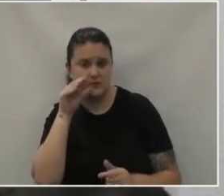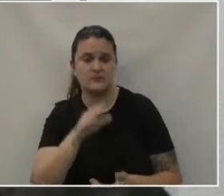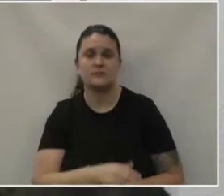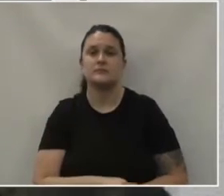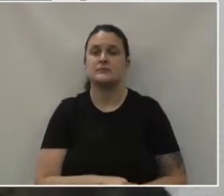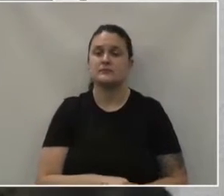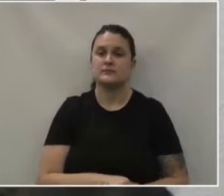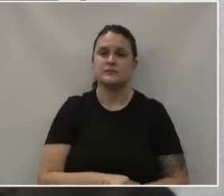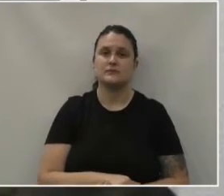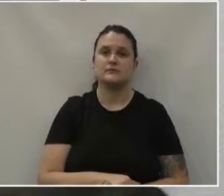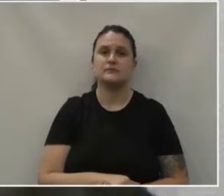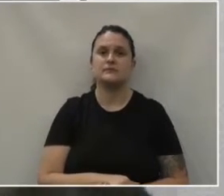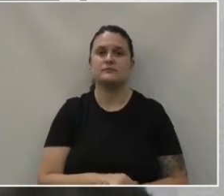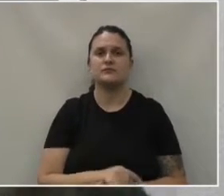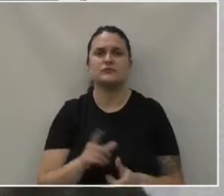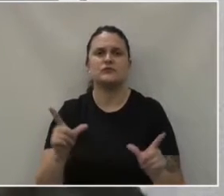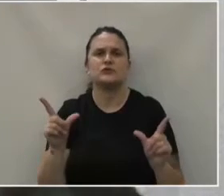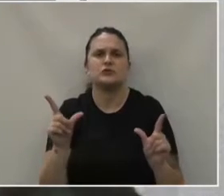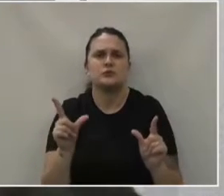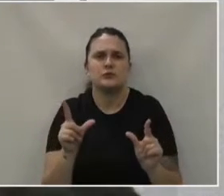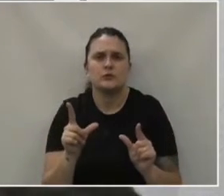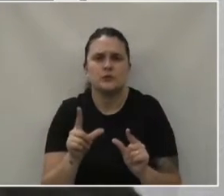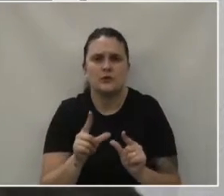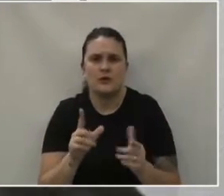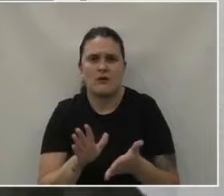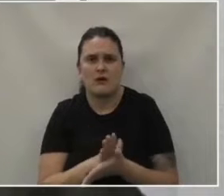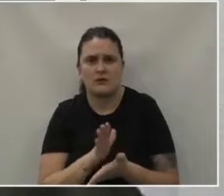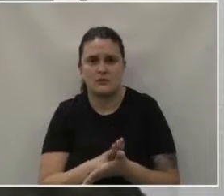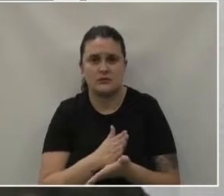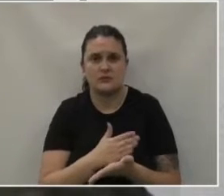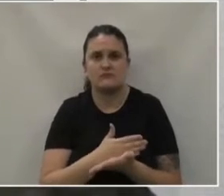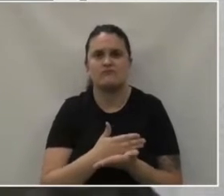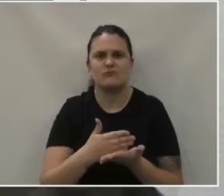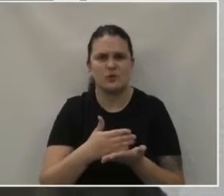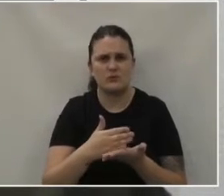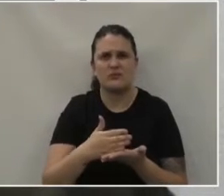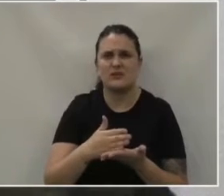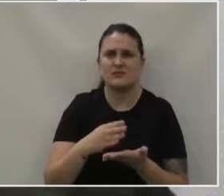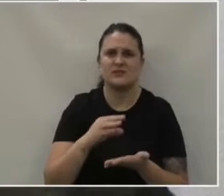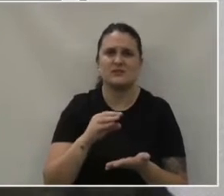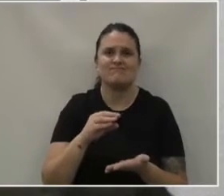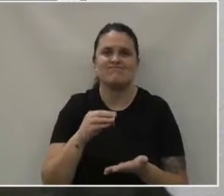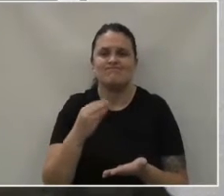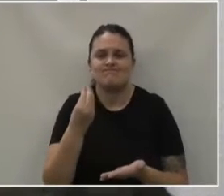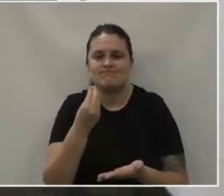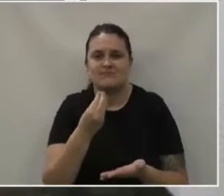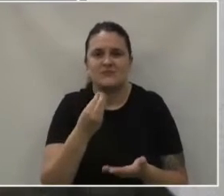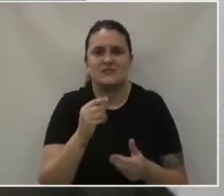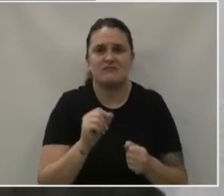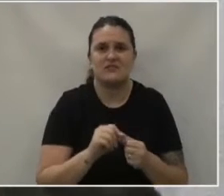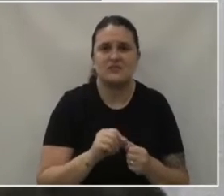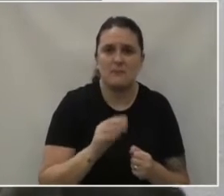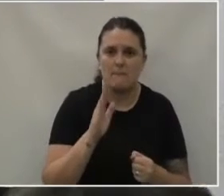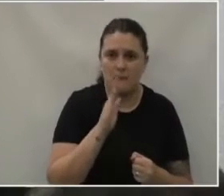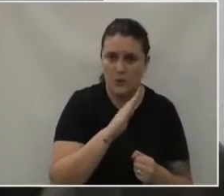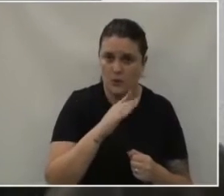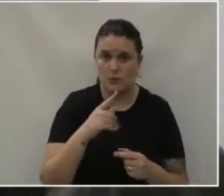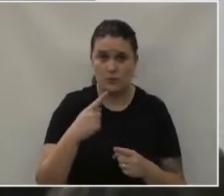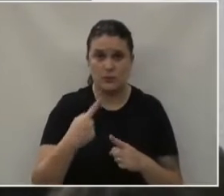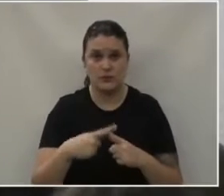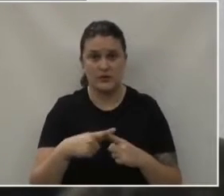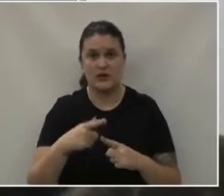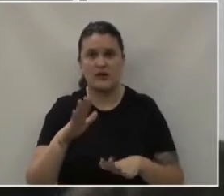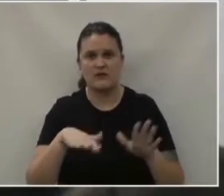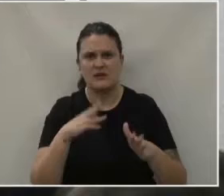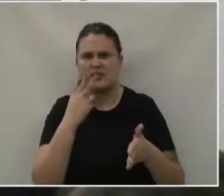estrutura. E um enxugamento que, nesse momento, já começa a ser prejudicial, porque, quando se fala,